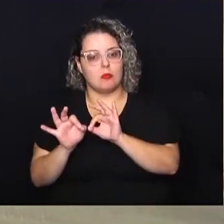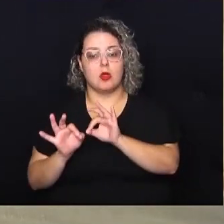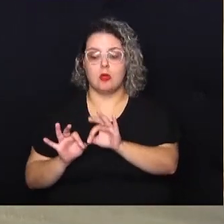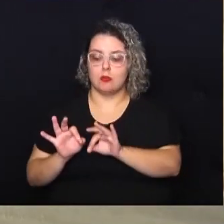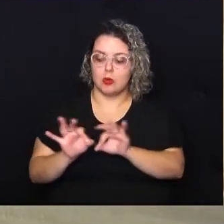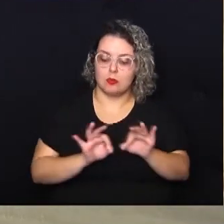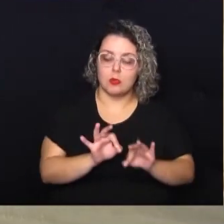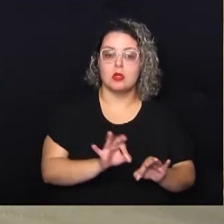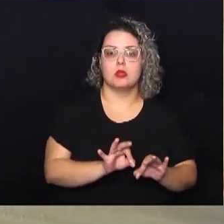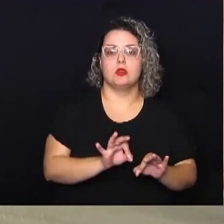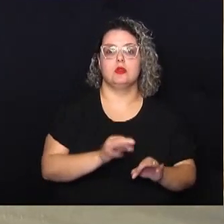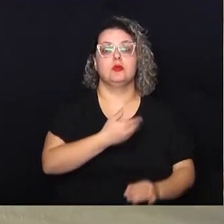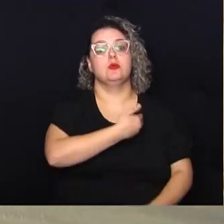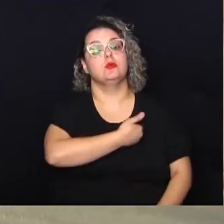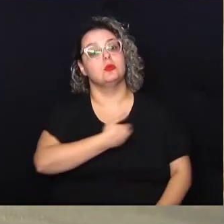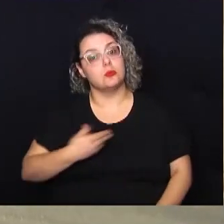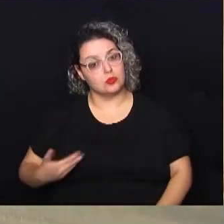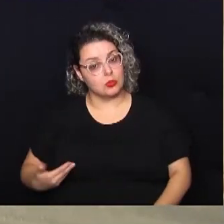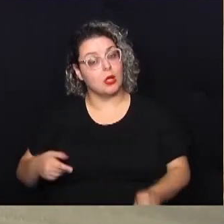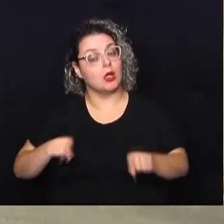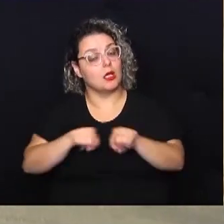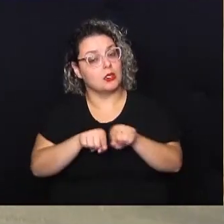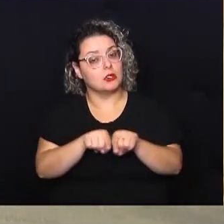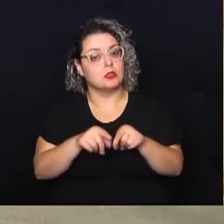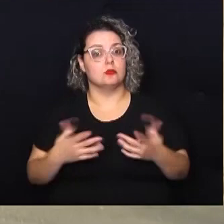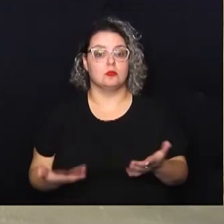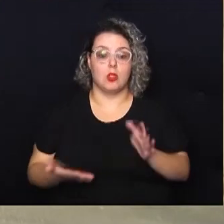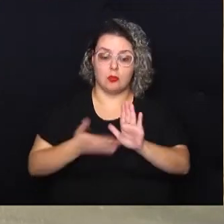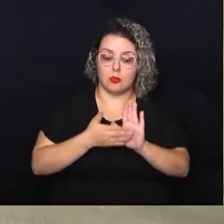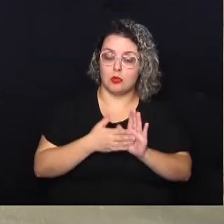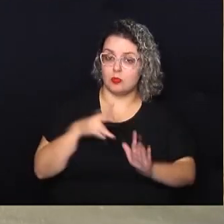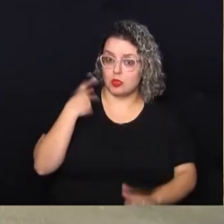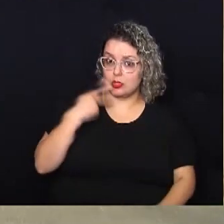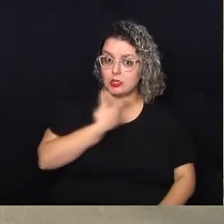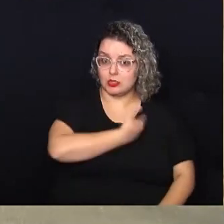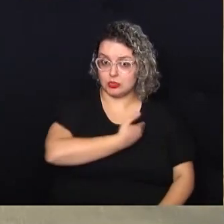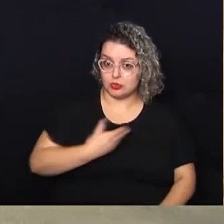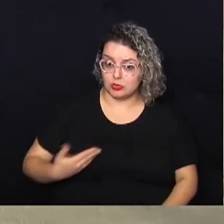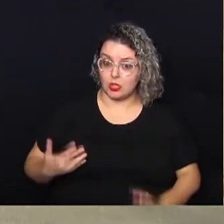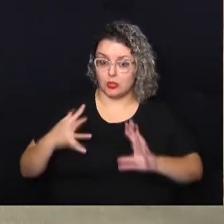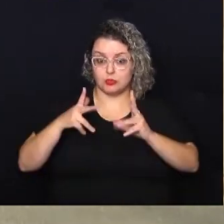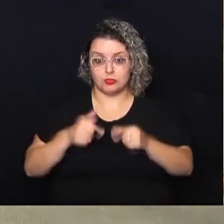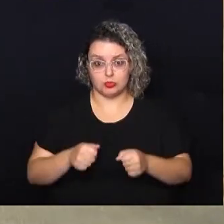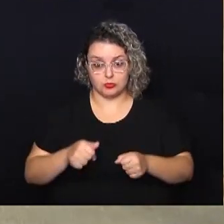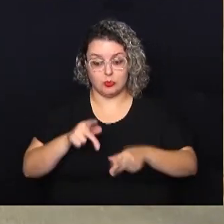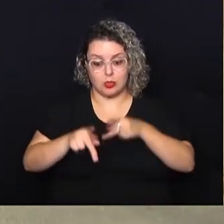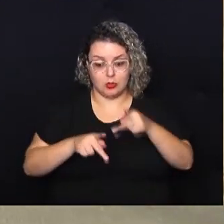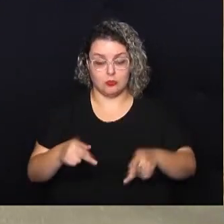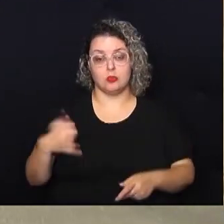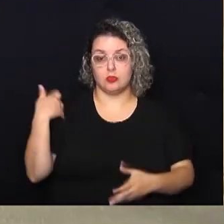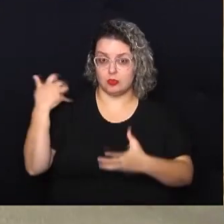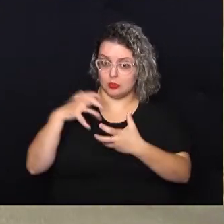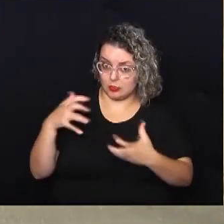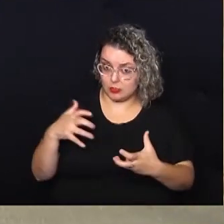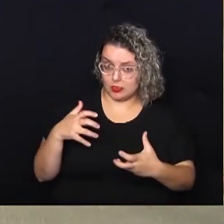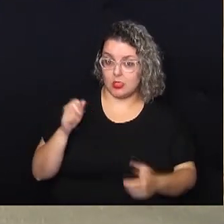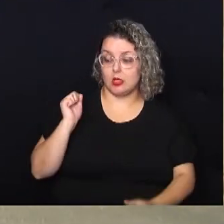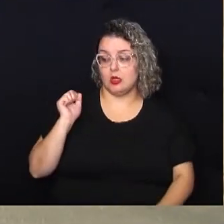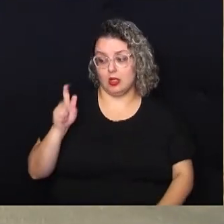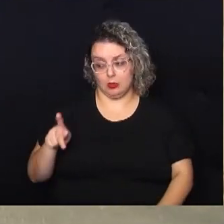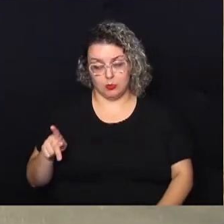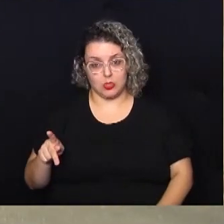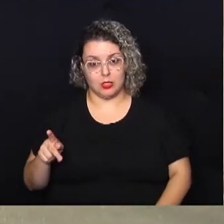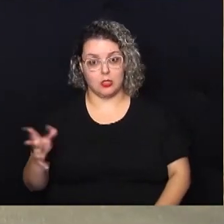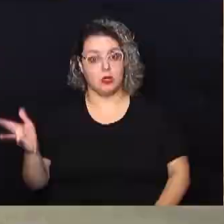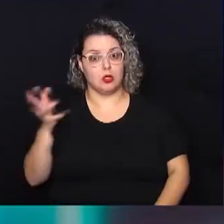programas governamentais e também propor políticas públicas, tudo isso para esse público, idosos, aposentados